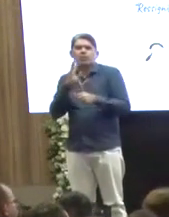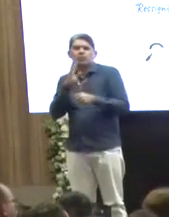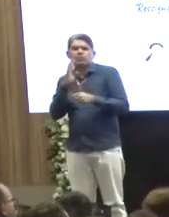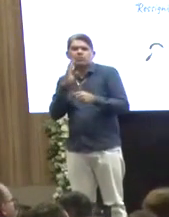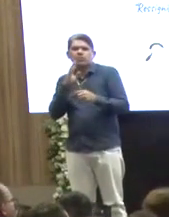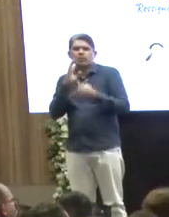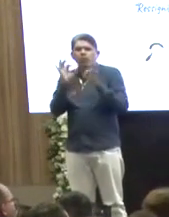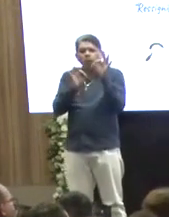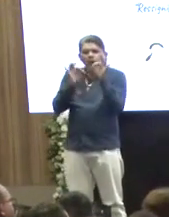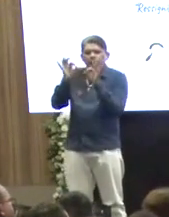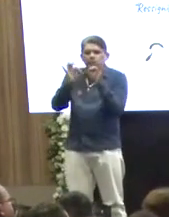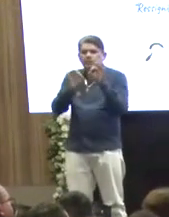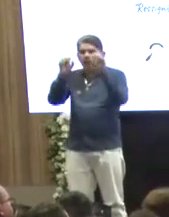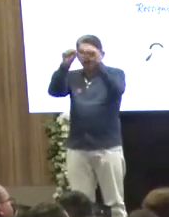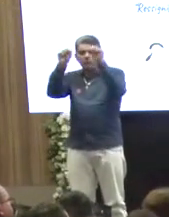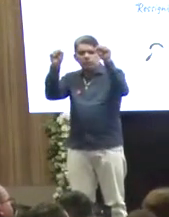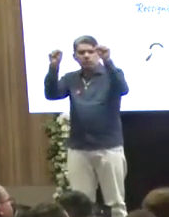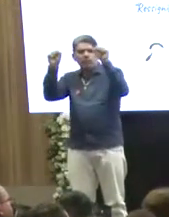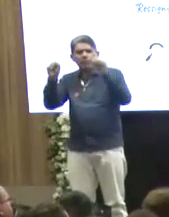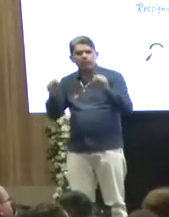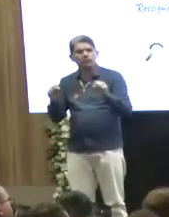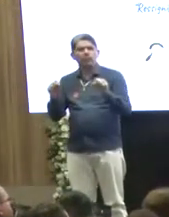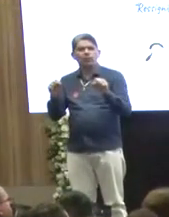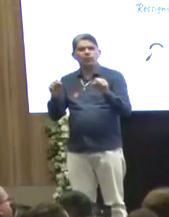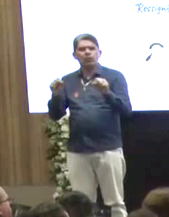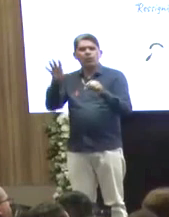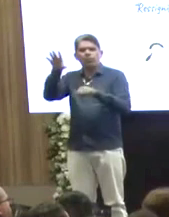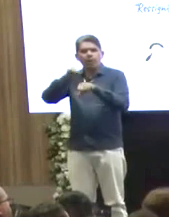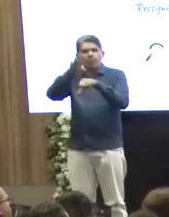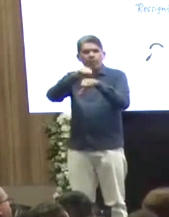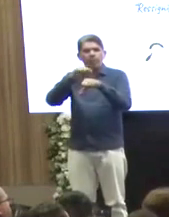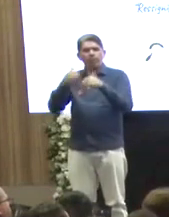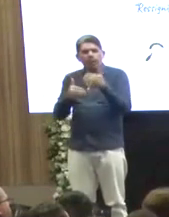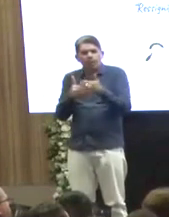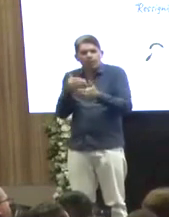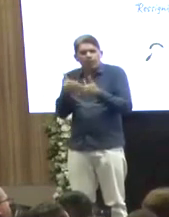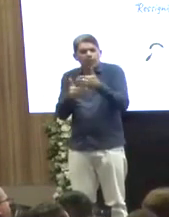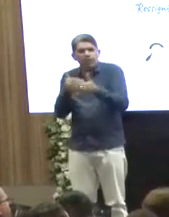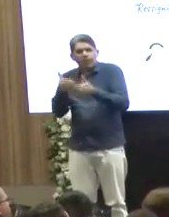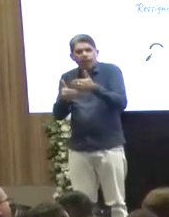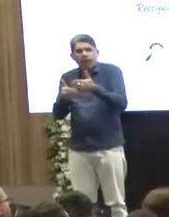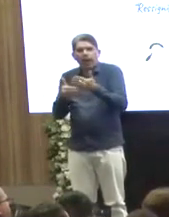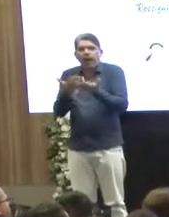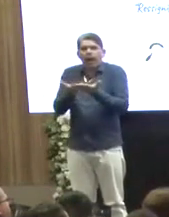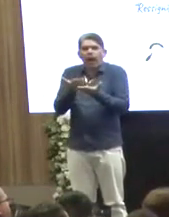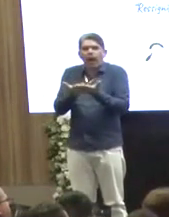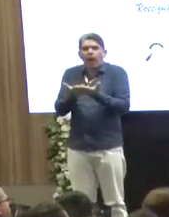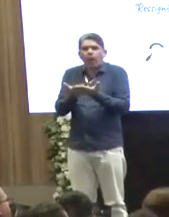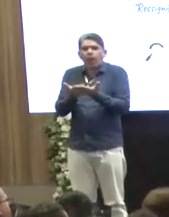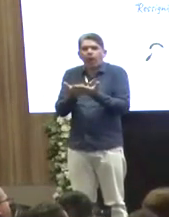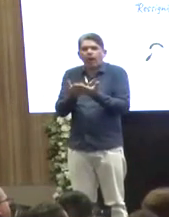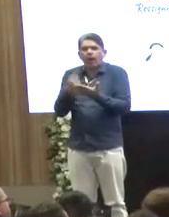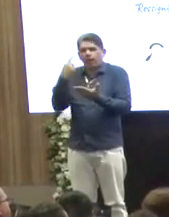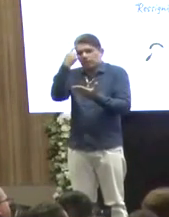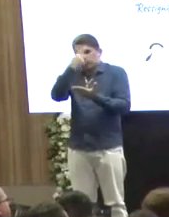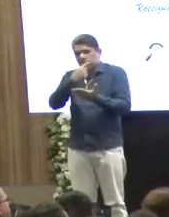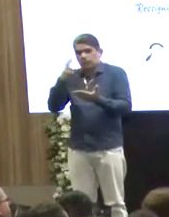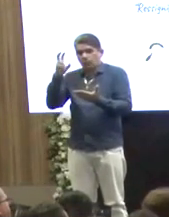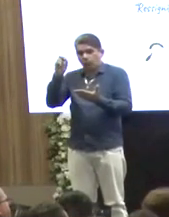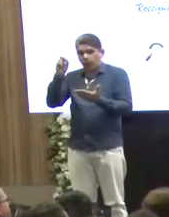educação faz. Alguns vão chamar da transposição didática, né? Como é que você faz com todo esse arcabouço